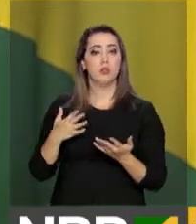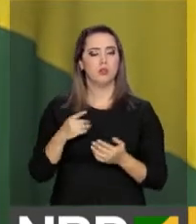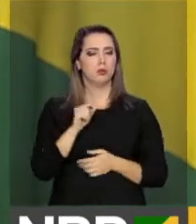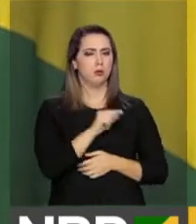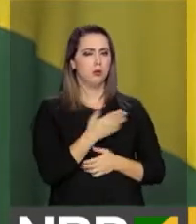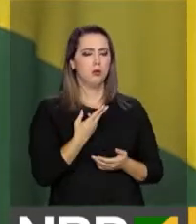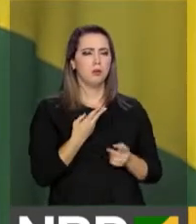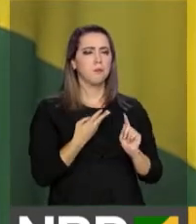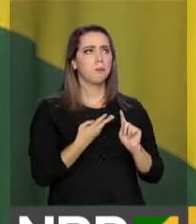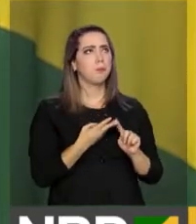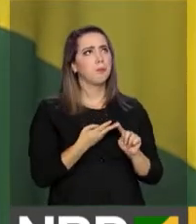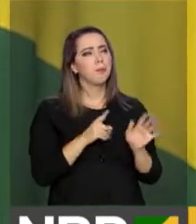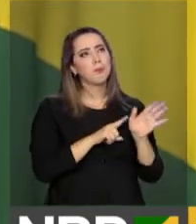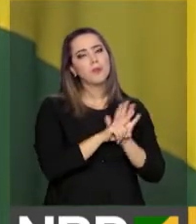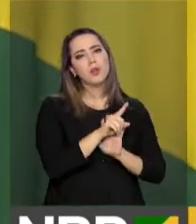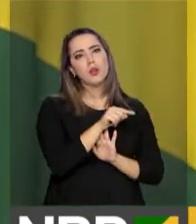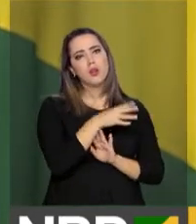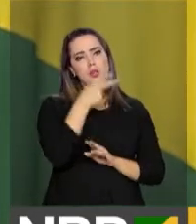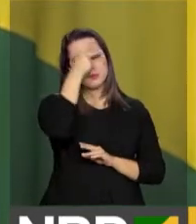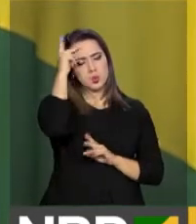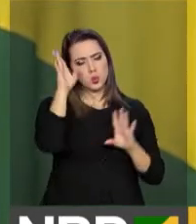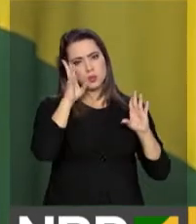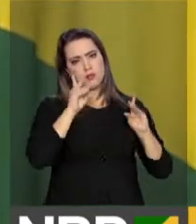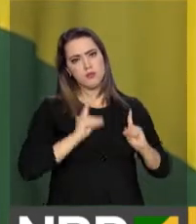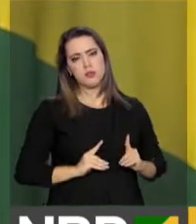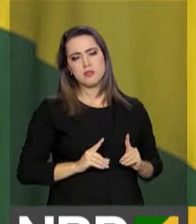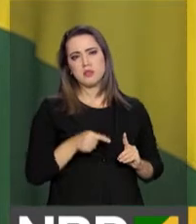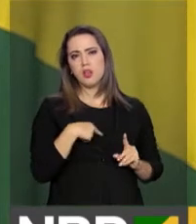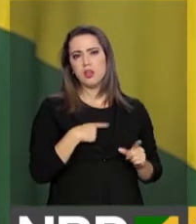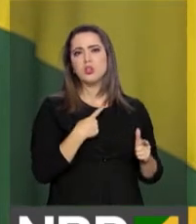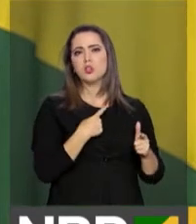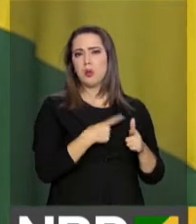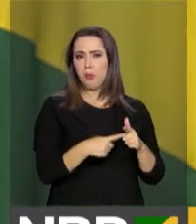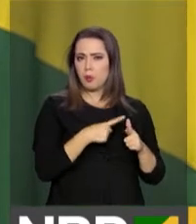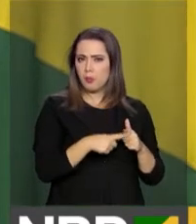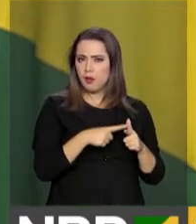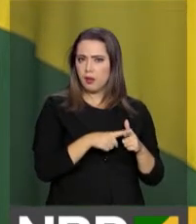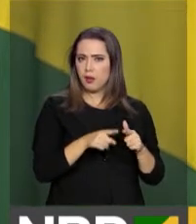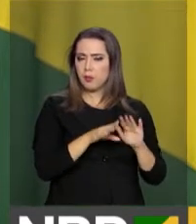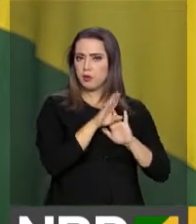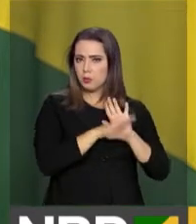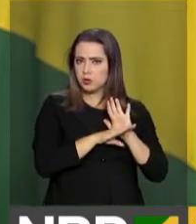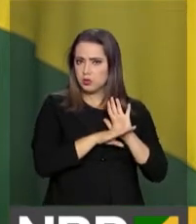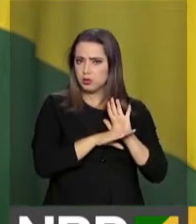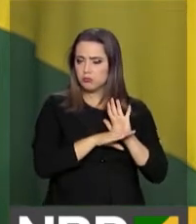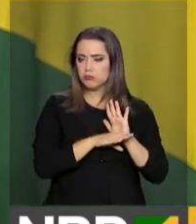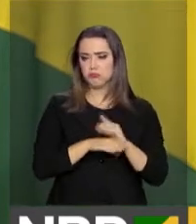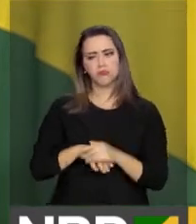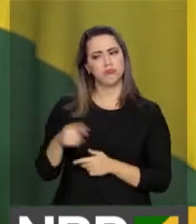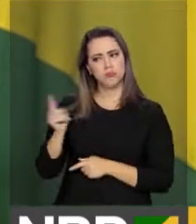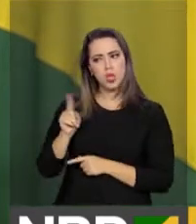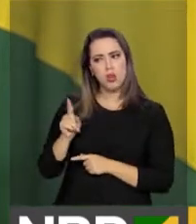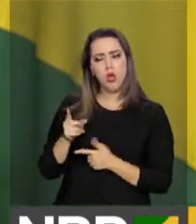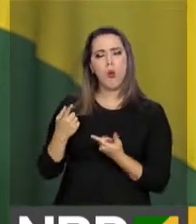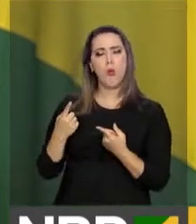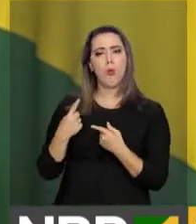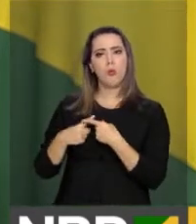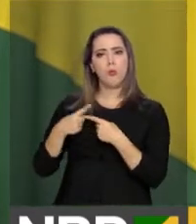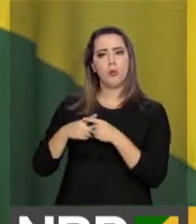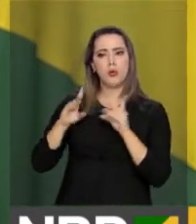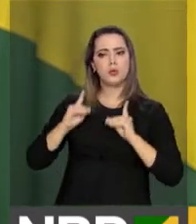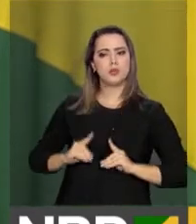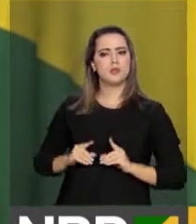porque os deficientes são apenados pelo projeto também não os deficientes estão